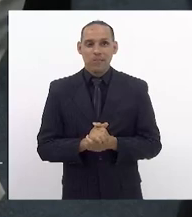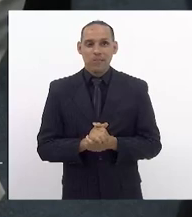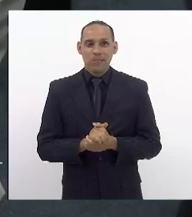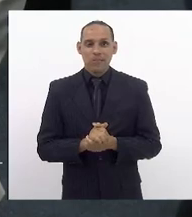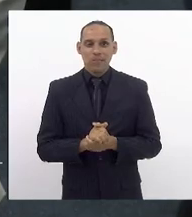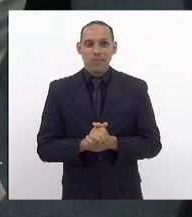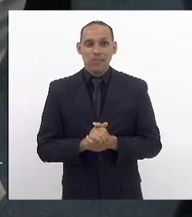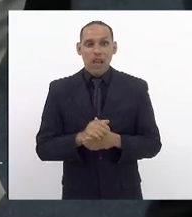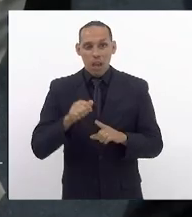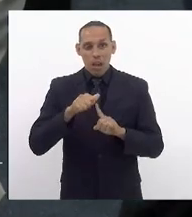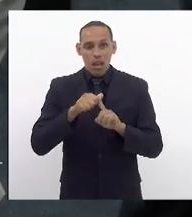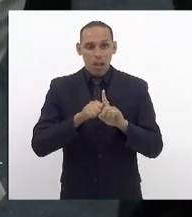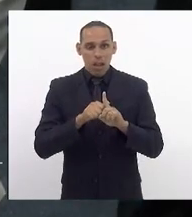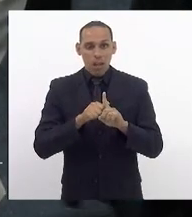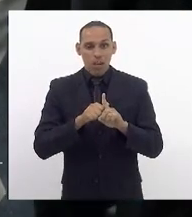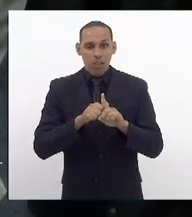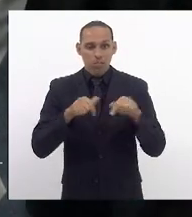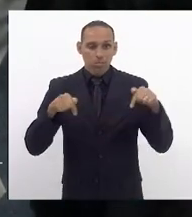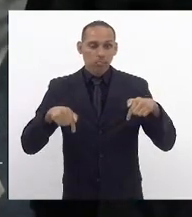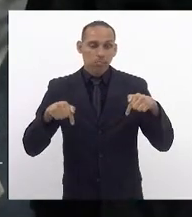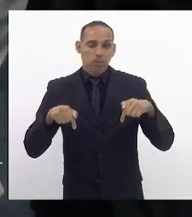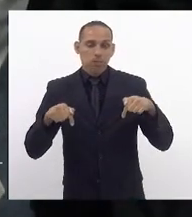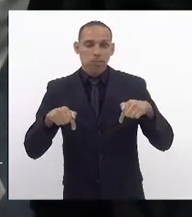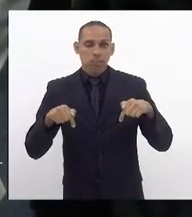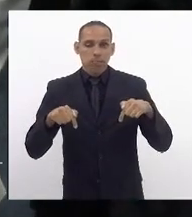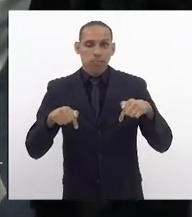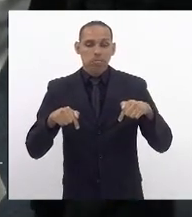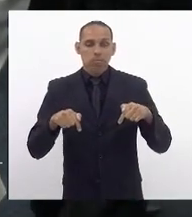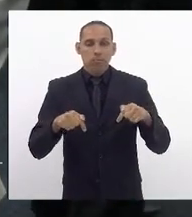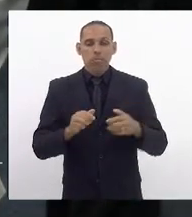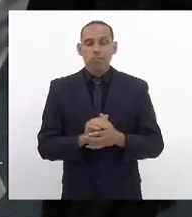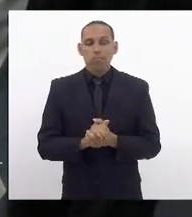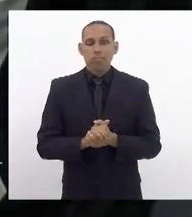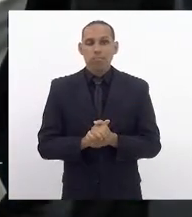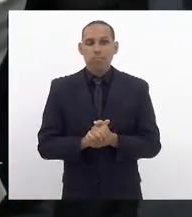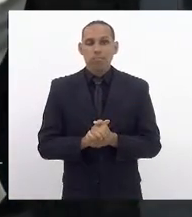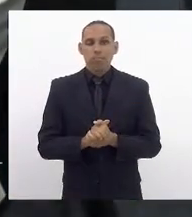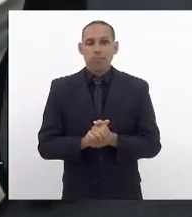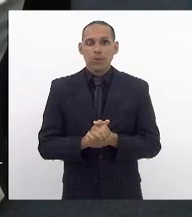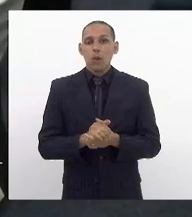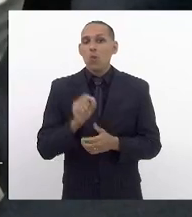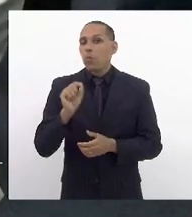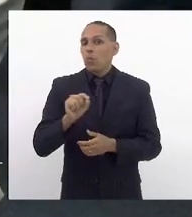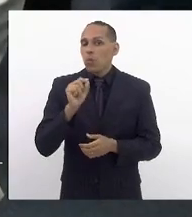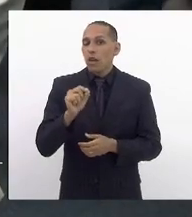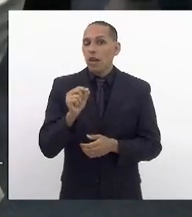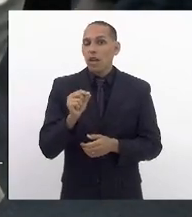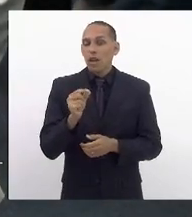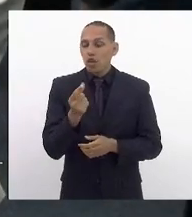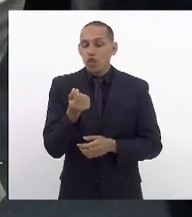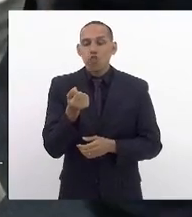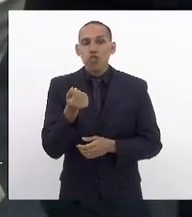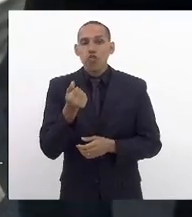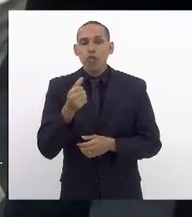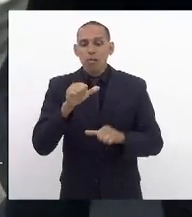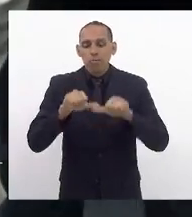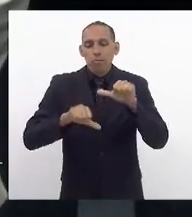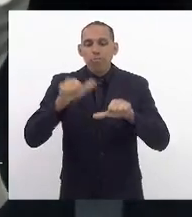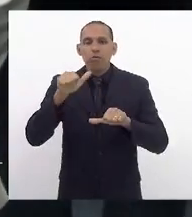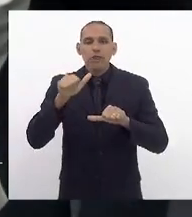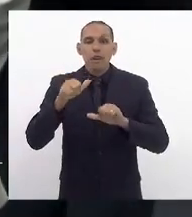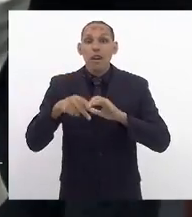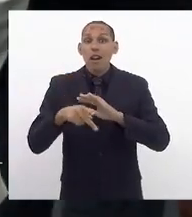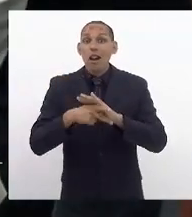nesse mês agora deve sair o reajuste da tarifa do metrô.